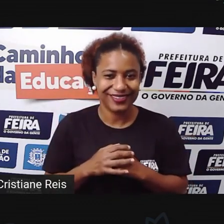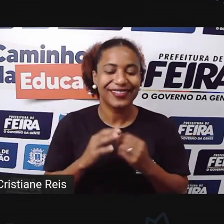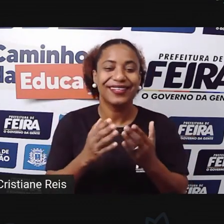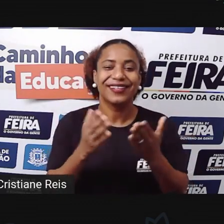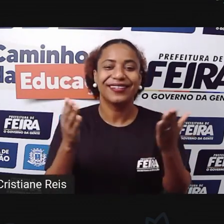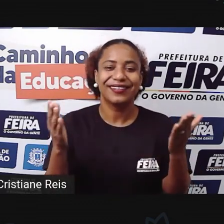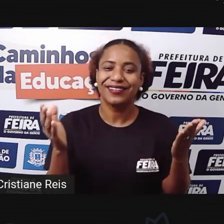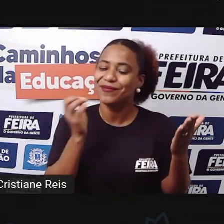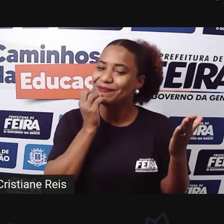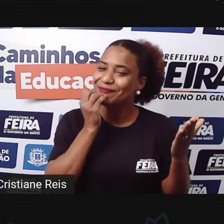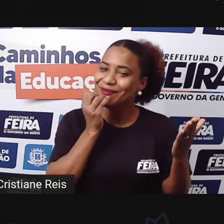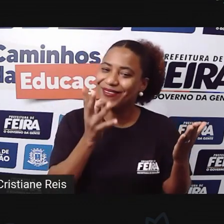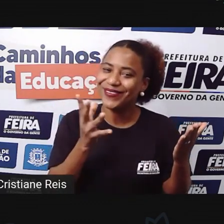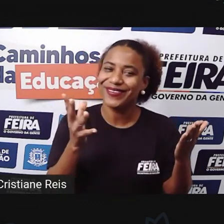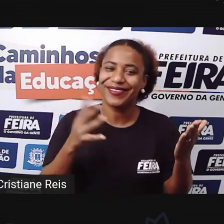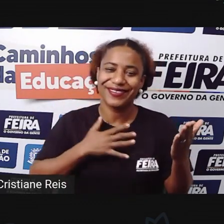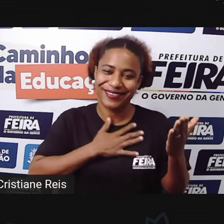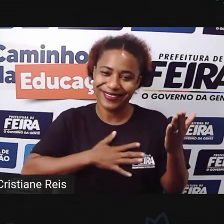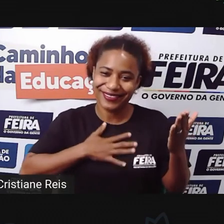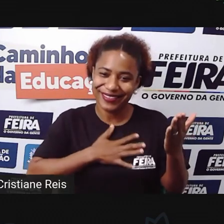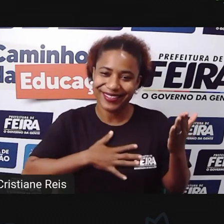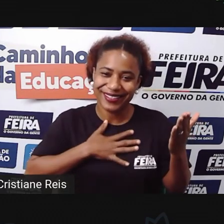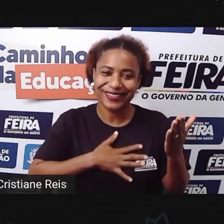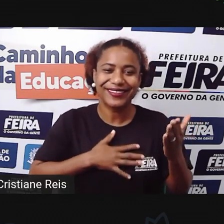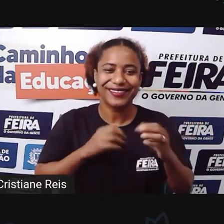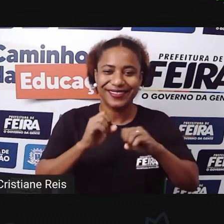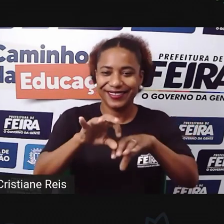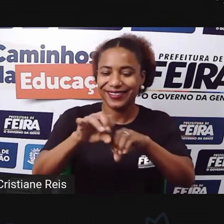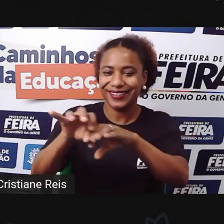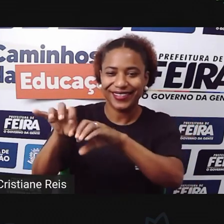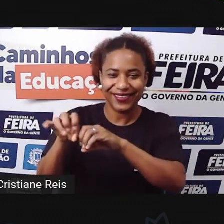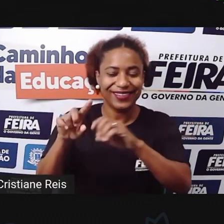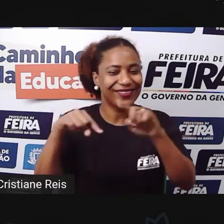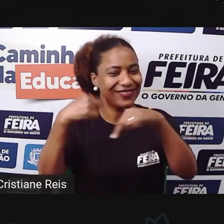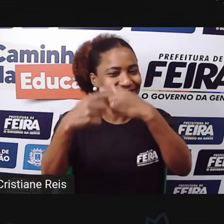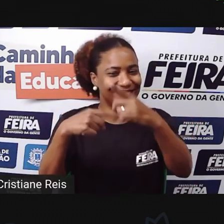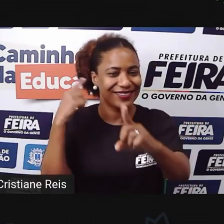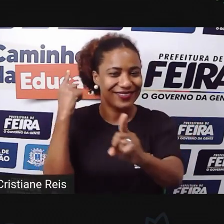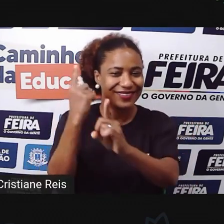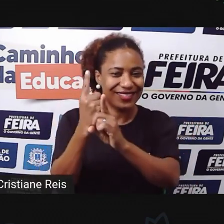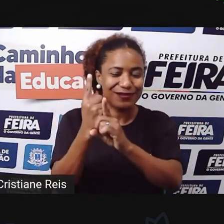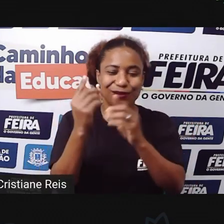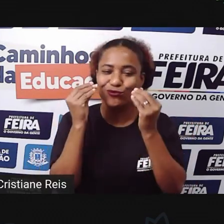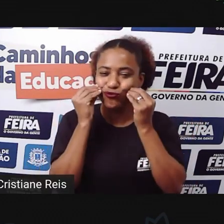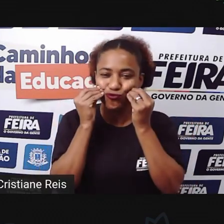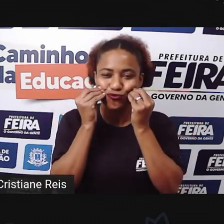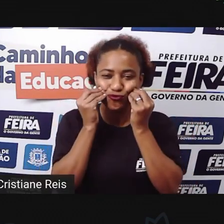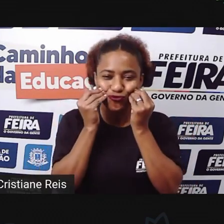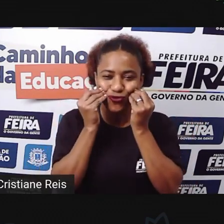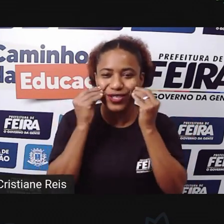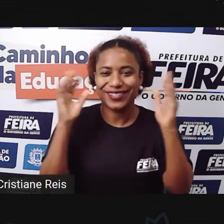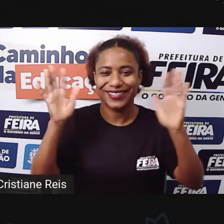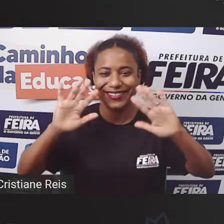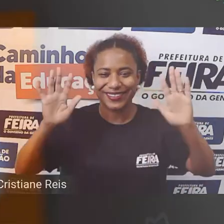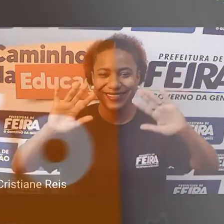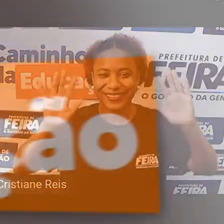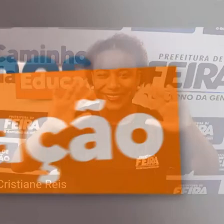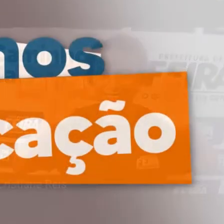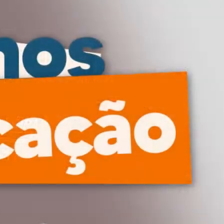ficando por aqui. Espero que vocês tenham curtido essa aula e nós nos vemos na próxima aula. Um beijão e até mais. Tchau, tchau.